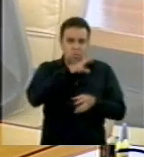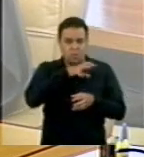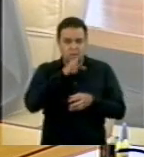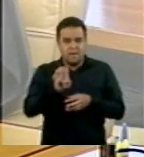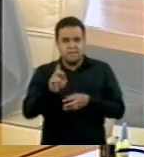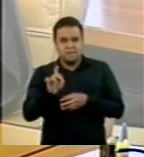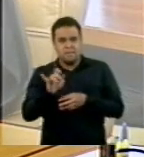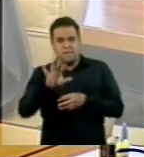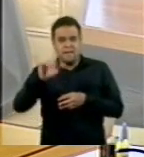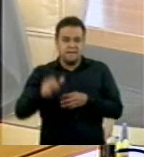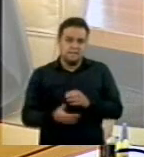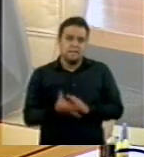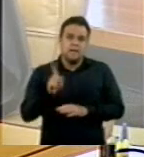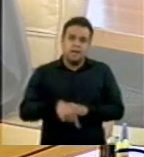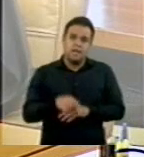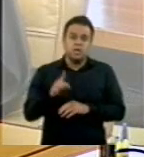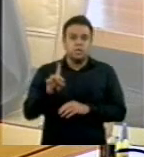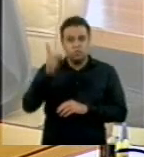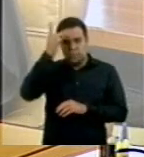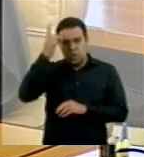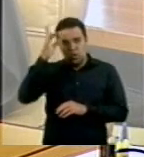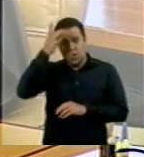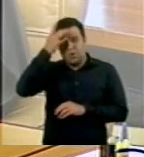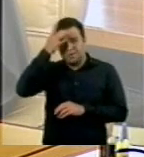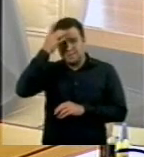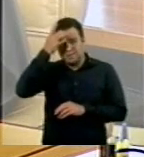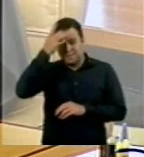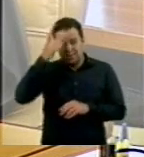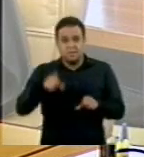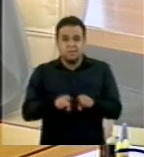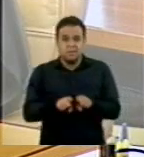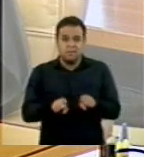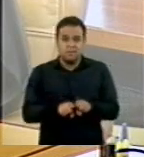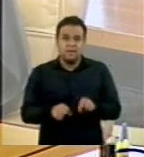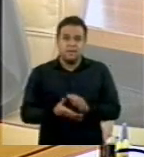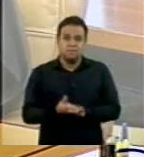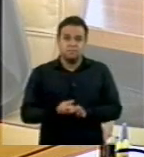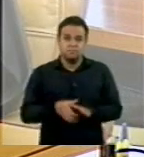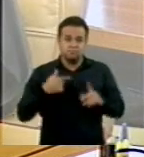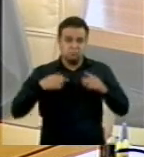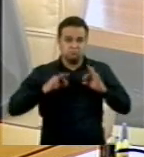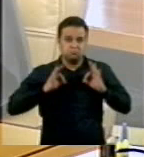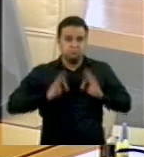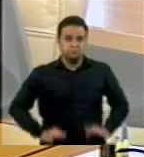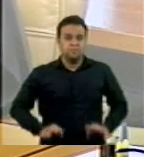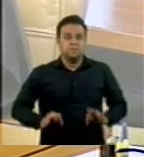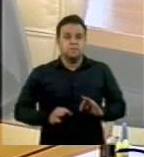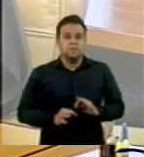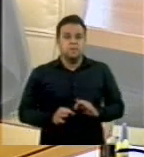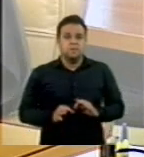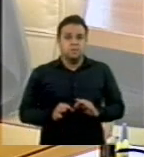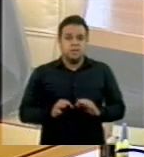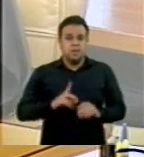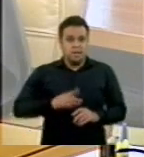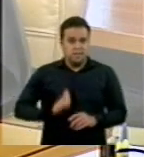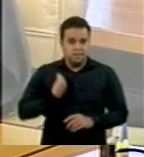afortunada pelo dom da consciência e reconhecida em sua inerente dignidade e fugaz existência.